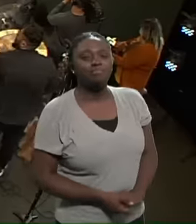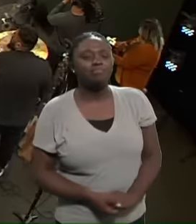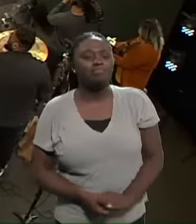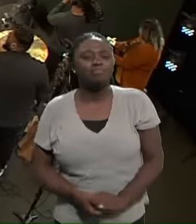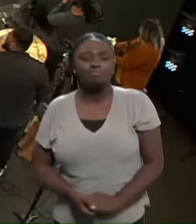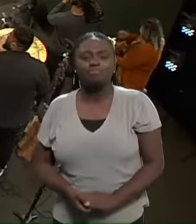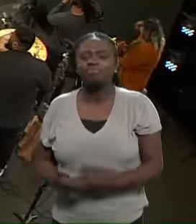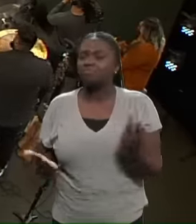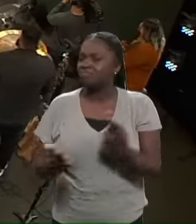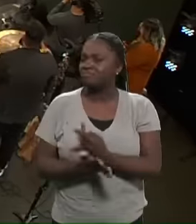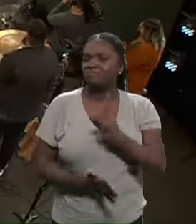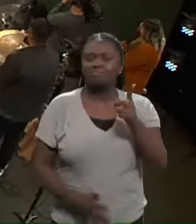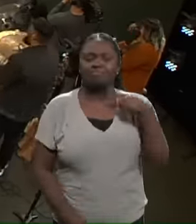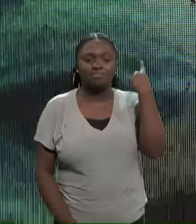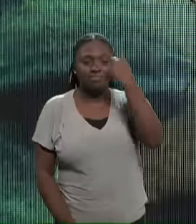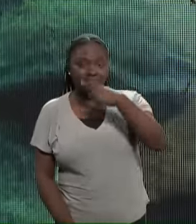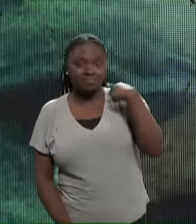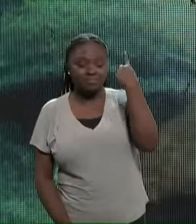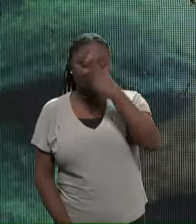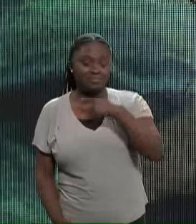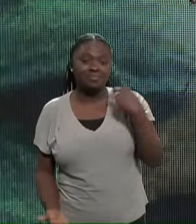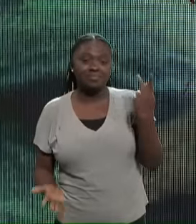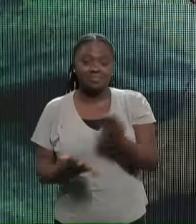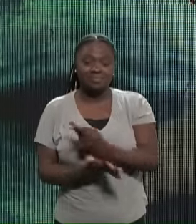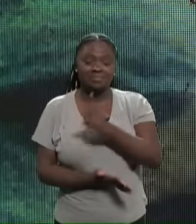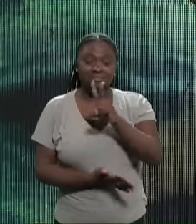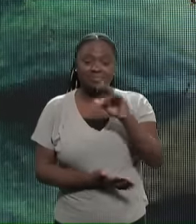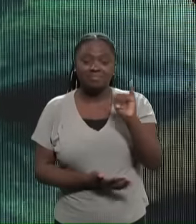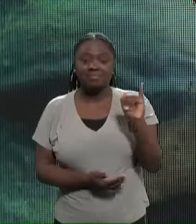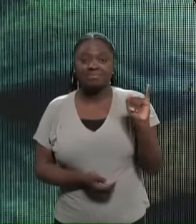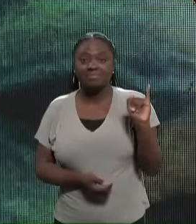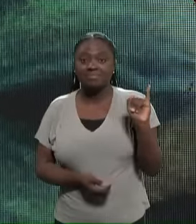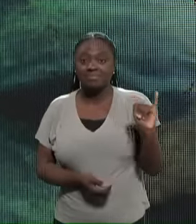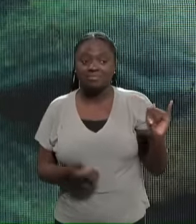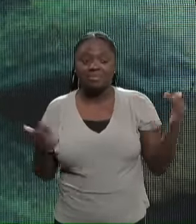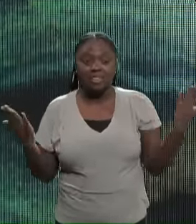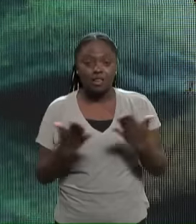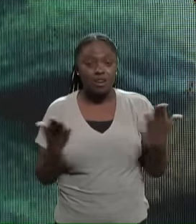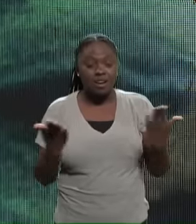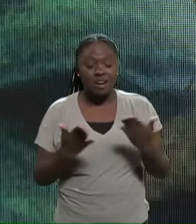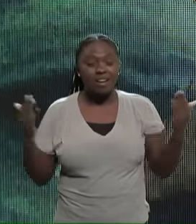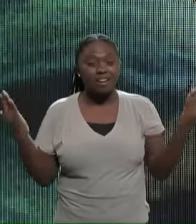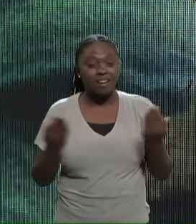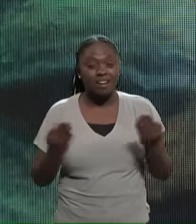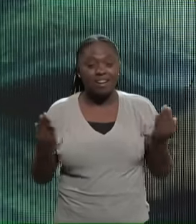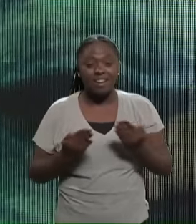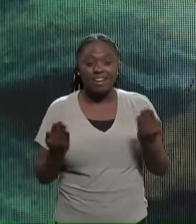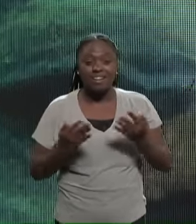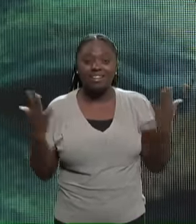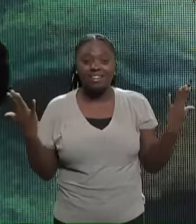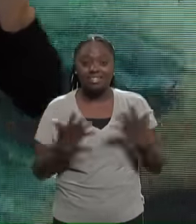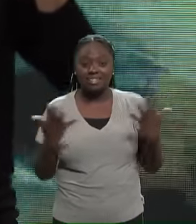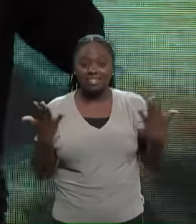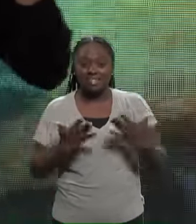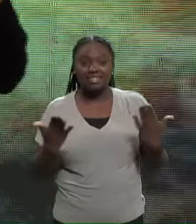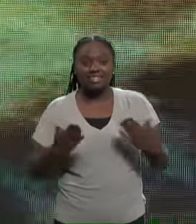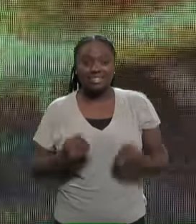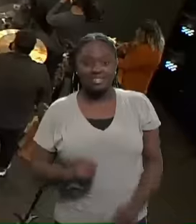O que não aconteceu em hora vai acontecer agora, agora, agora,